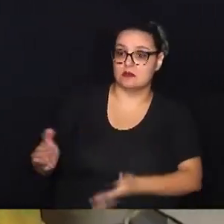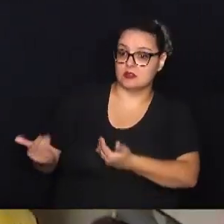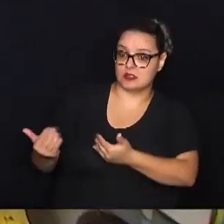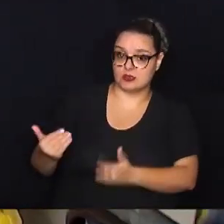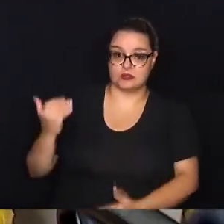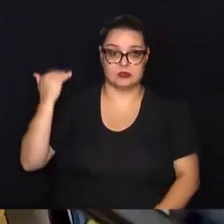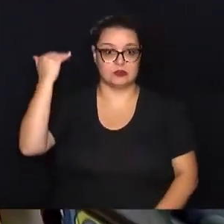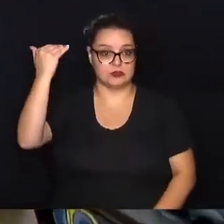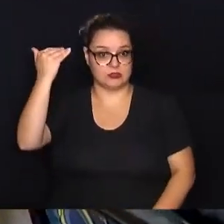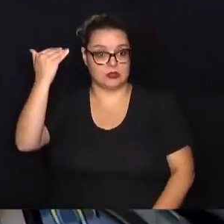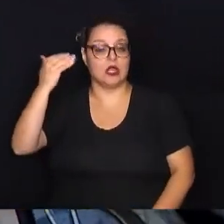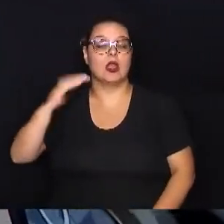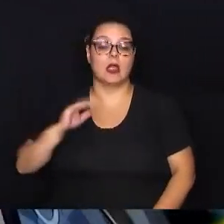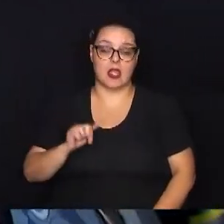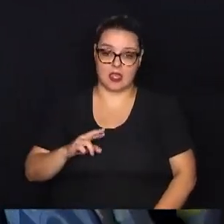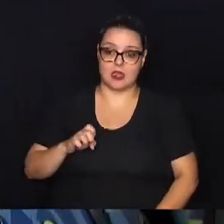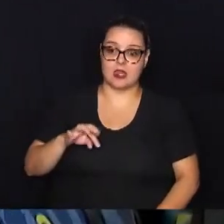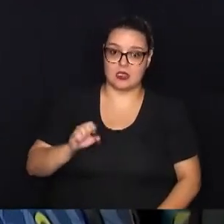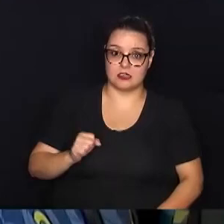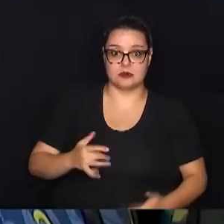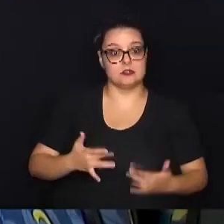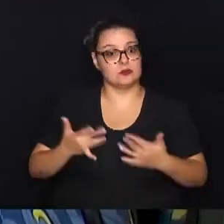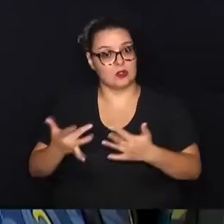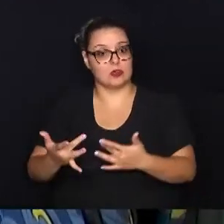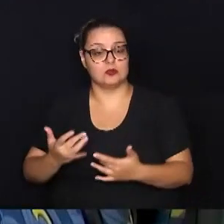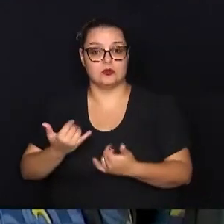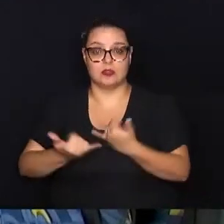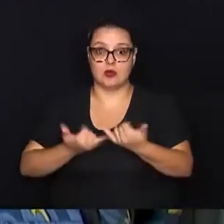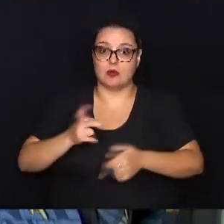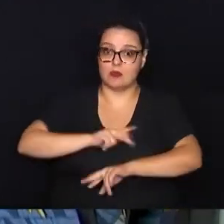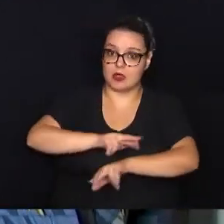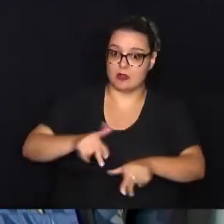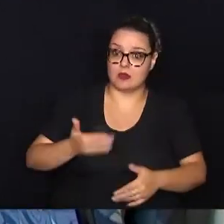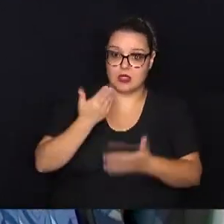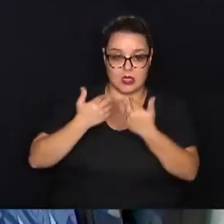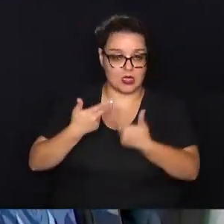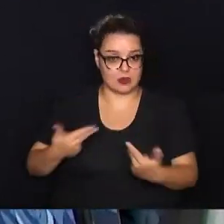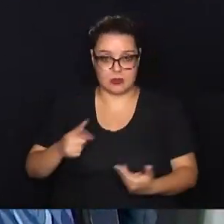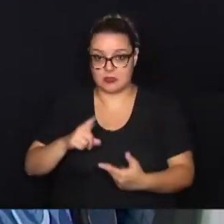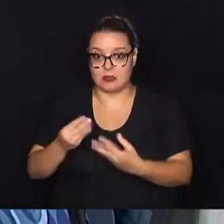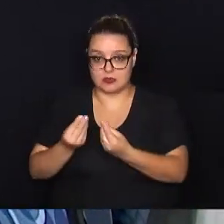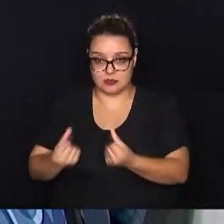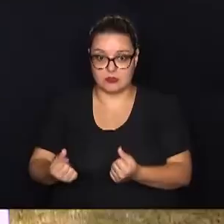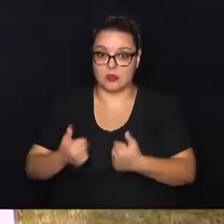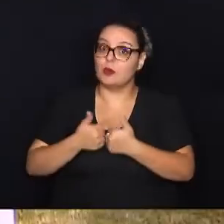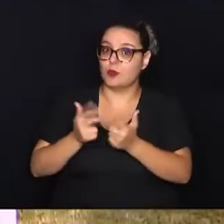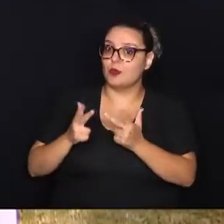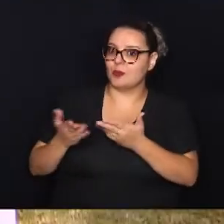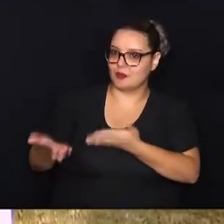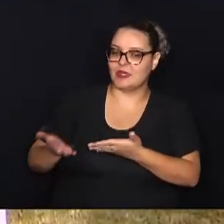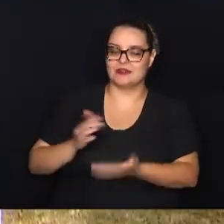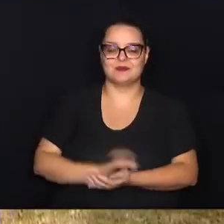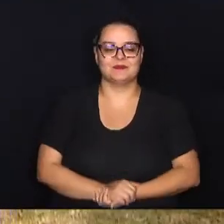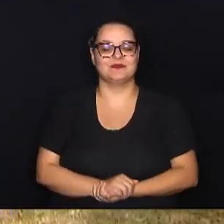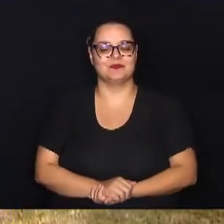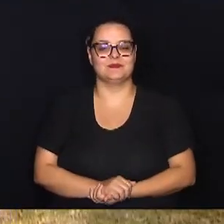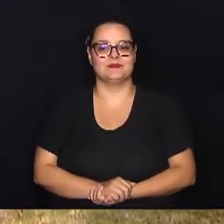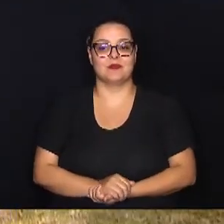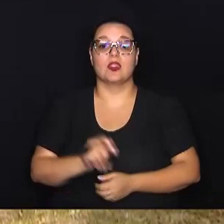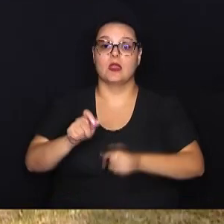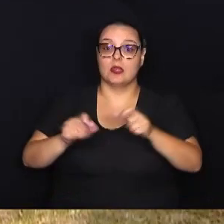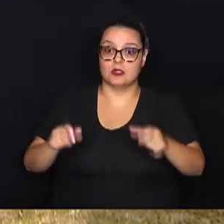adultos carentes. Poderão ser doados brinquedos e alimentos não perecíveis em um ônibus como esse. As pessoas